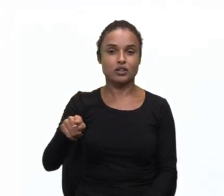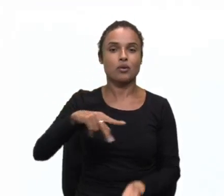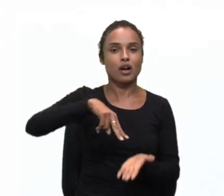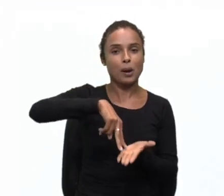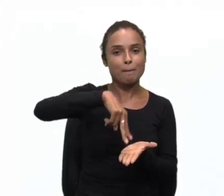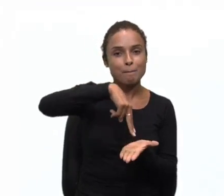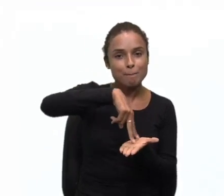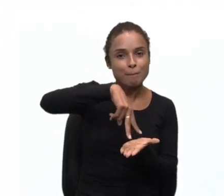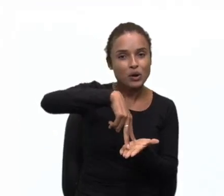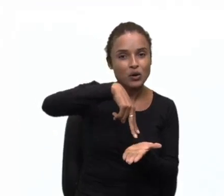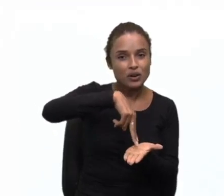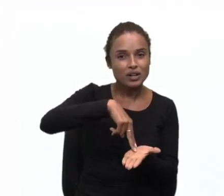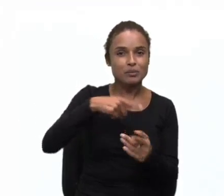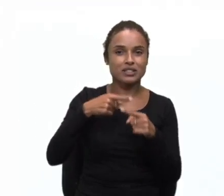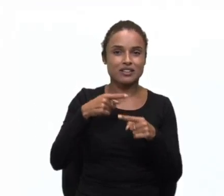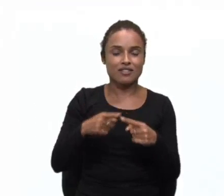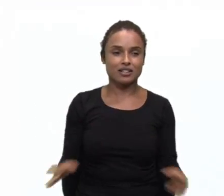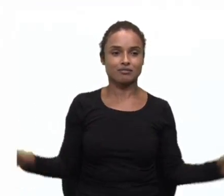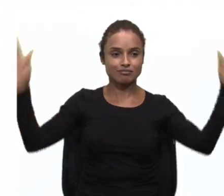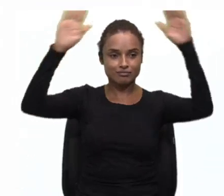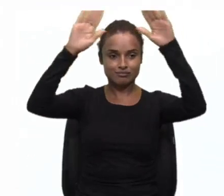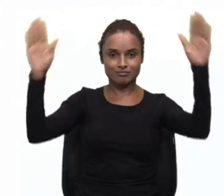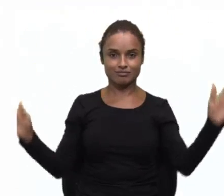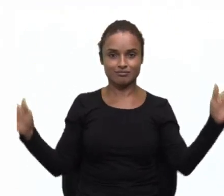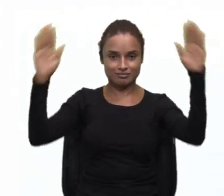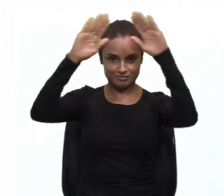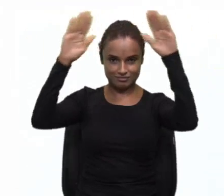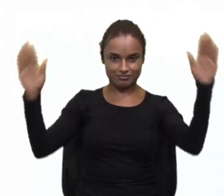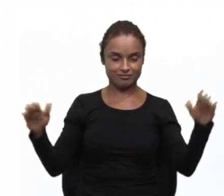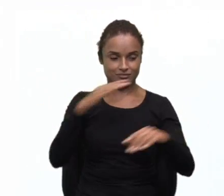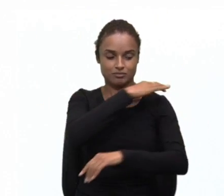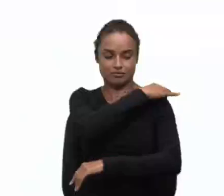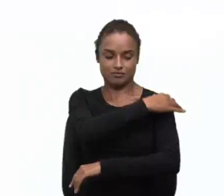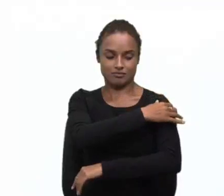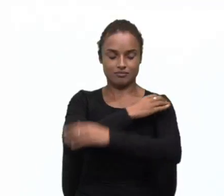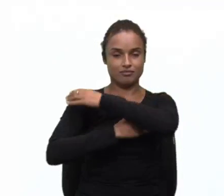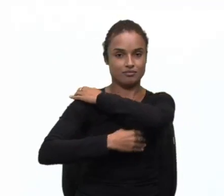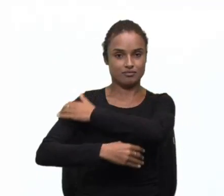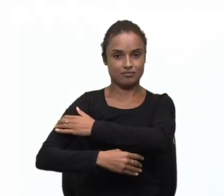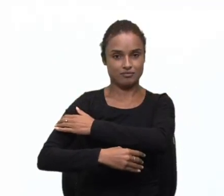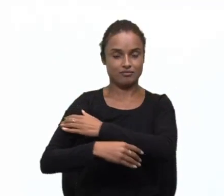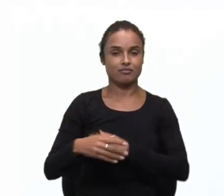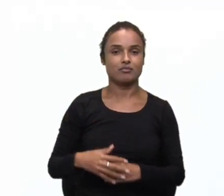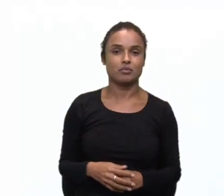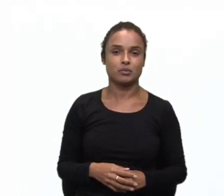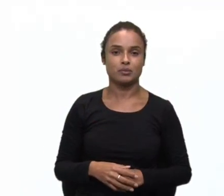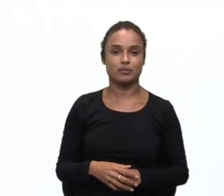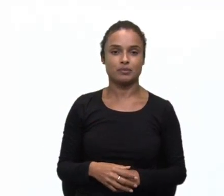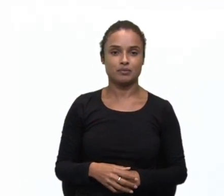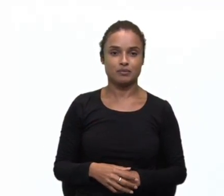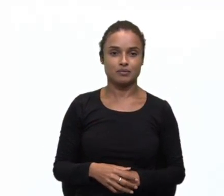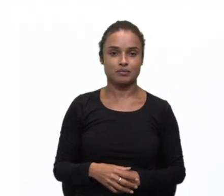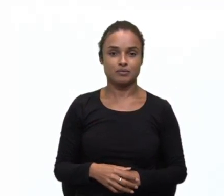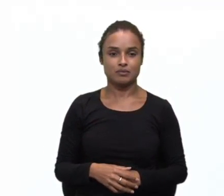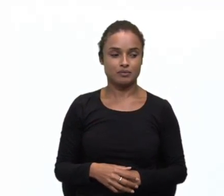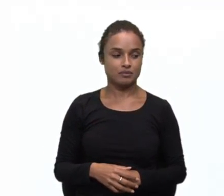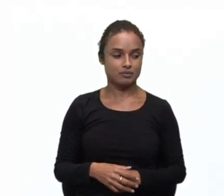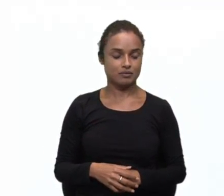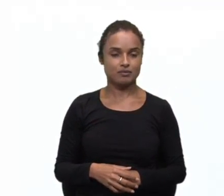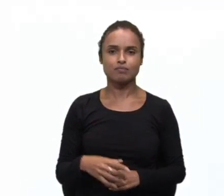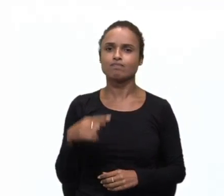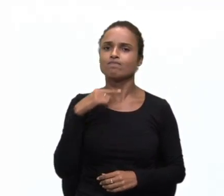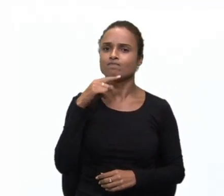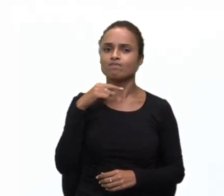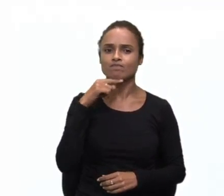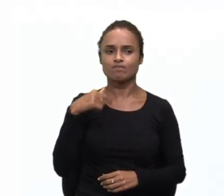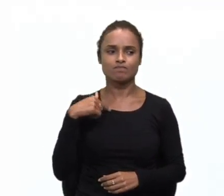ideia. Polo de Itamaraju, entrou um pouco na frente agora. Não consigo